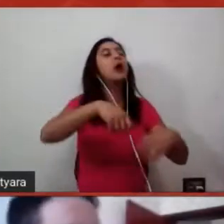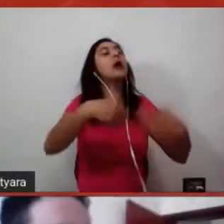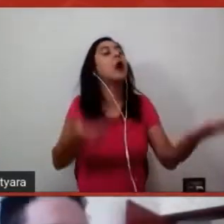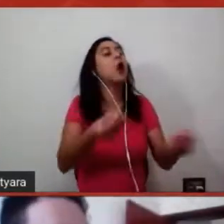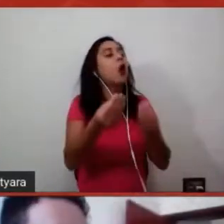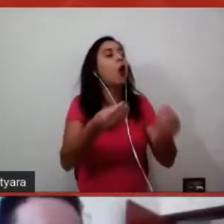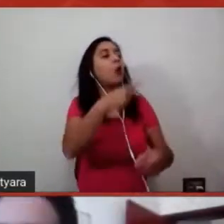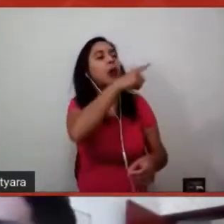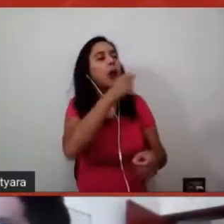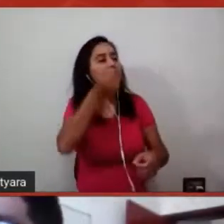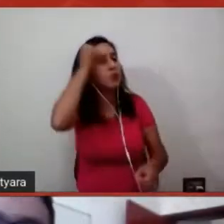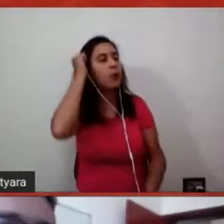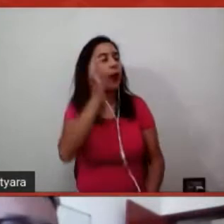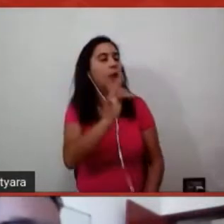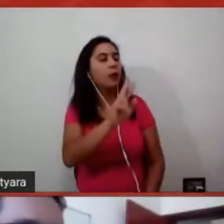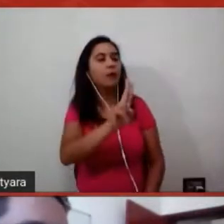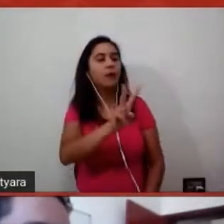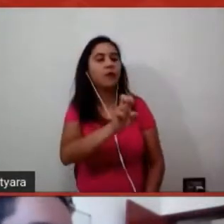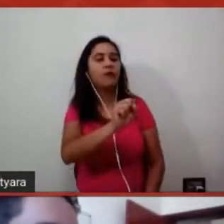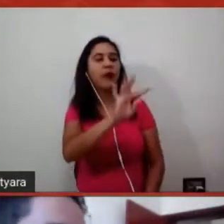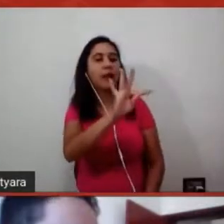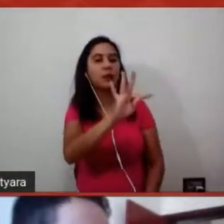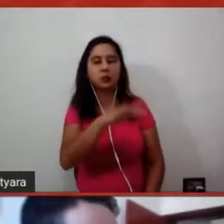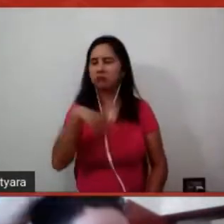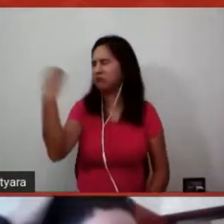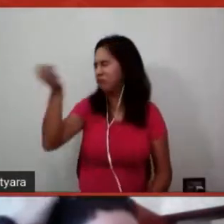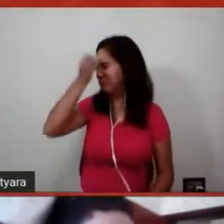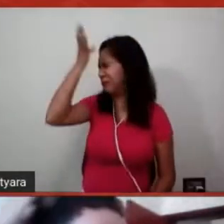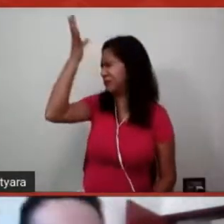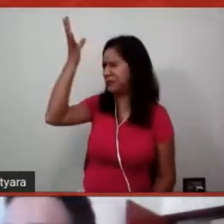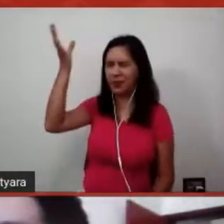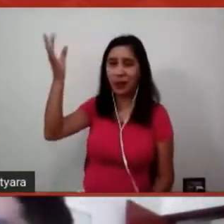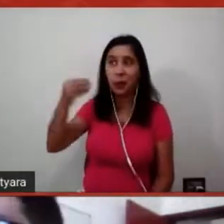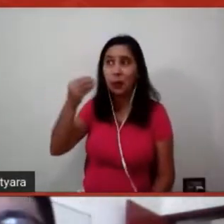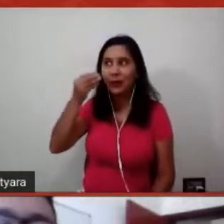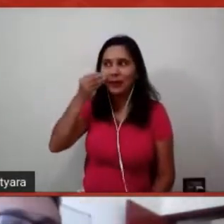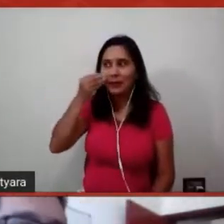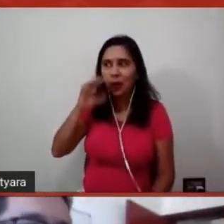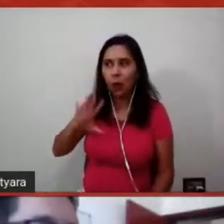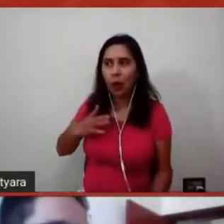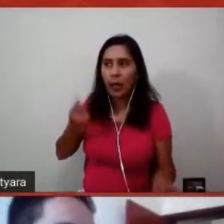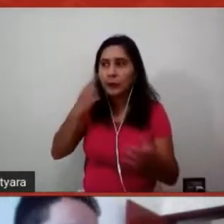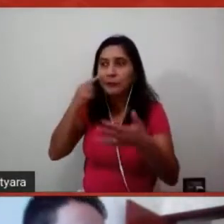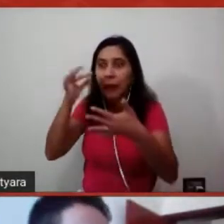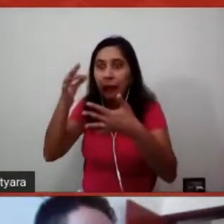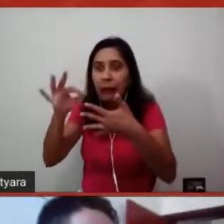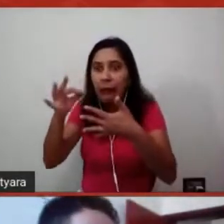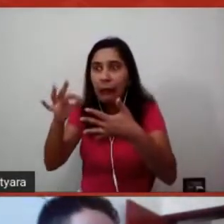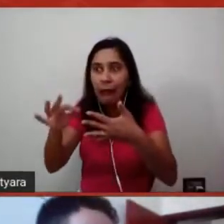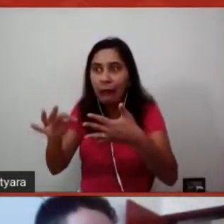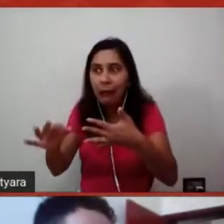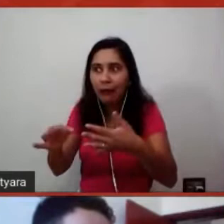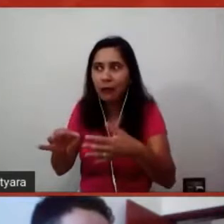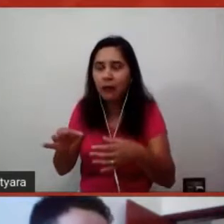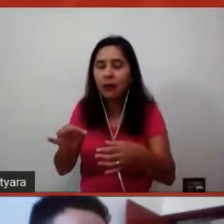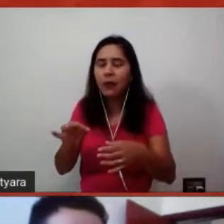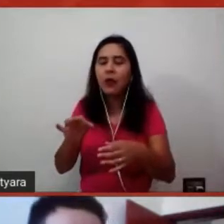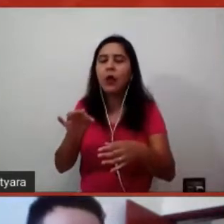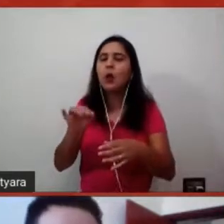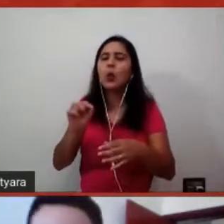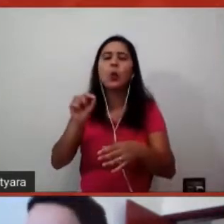na FUVEST? Sei lá, estou tomando coragem para conferir o gabarito. O que você está cozinhando